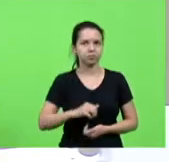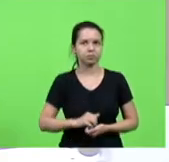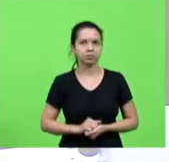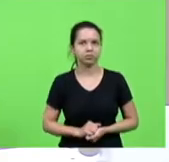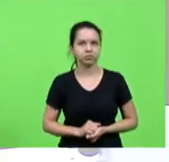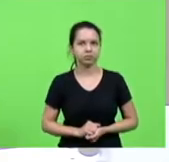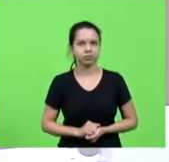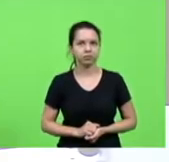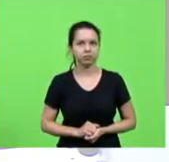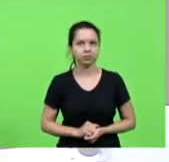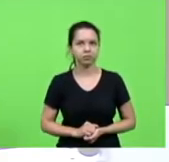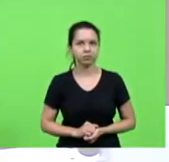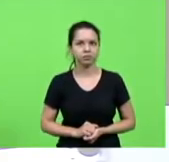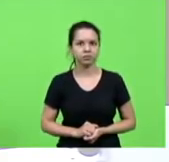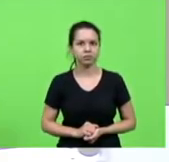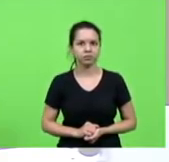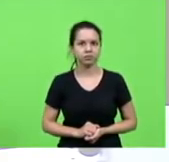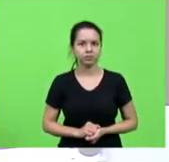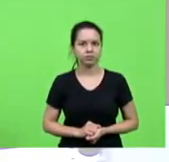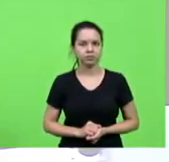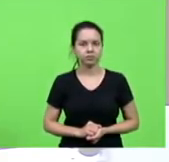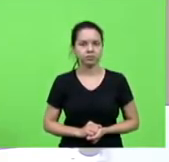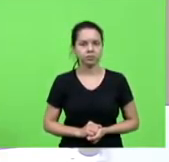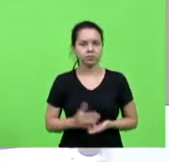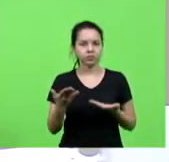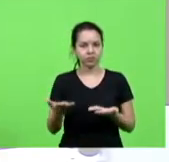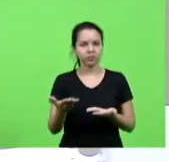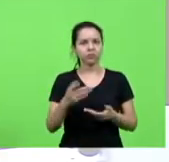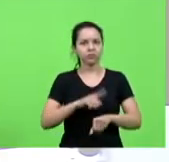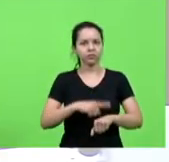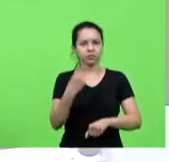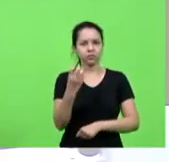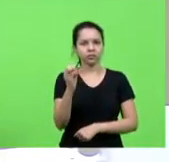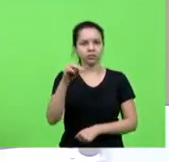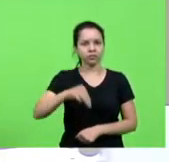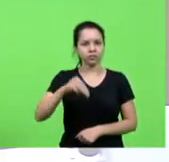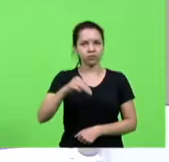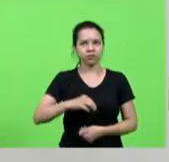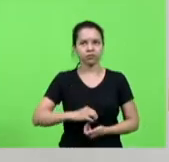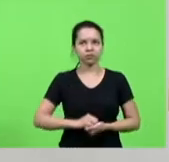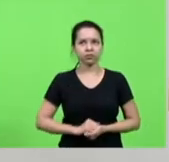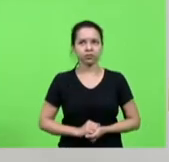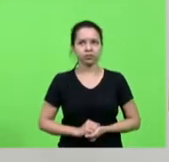Caroline Campagnolo. Vossa Excelência terá 10 minutos, deputado.